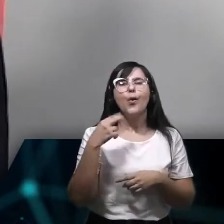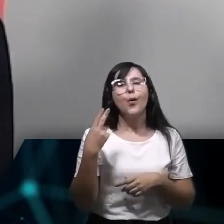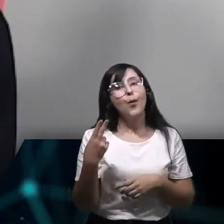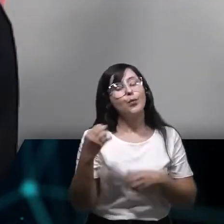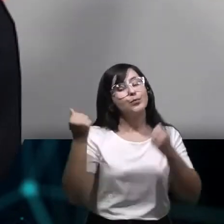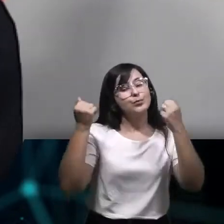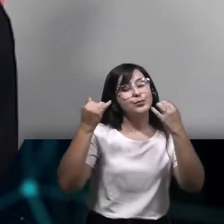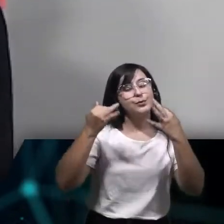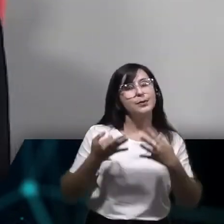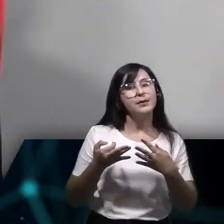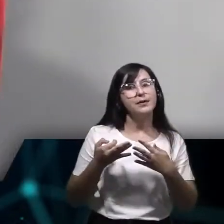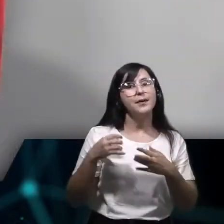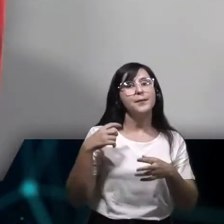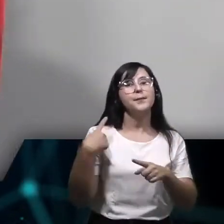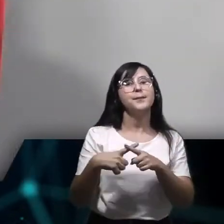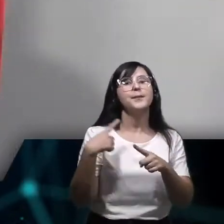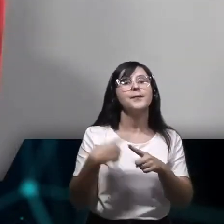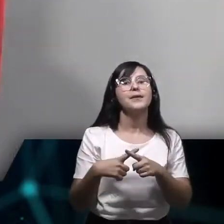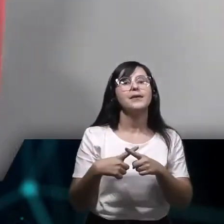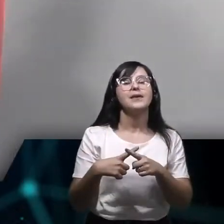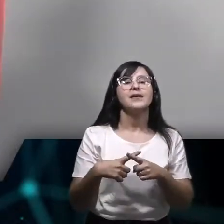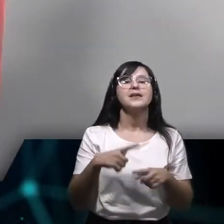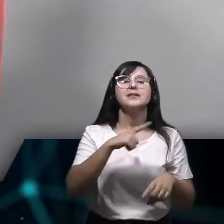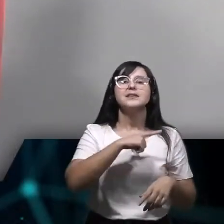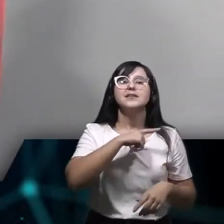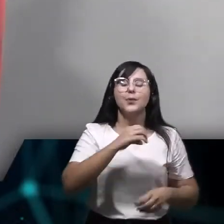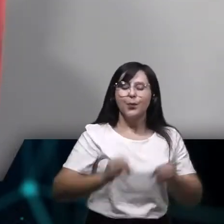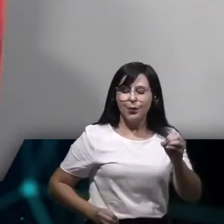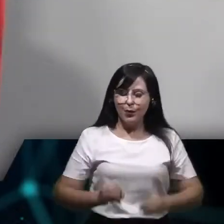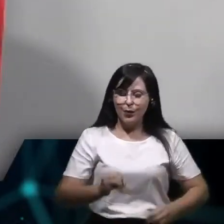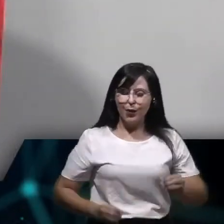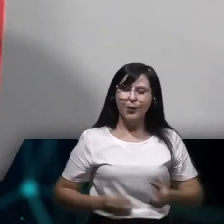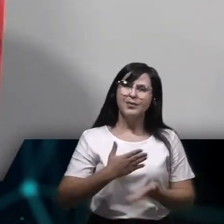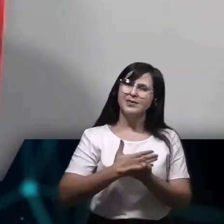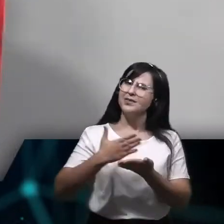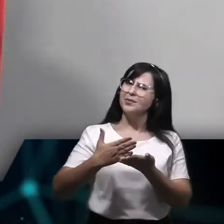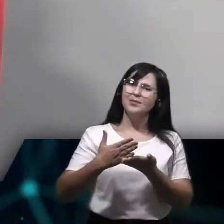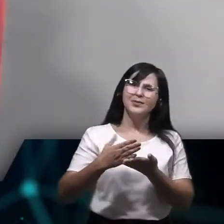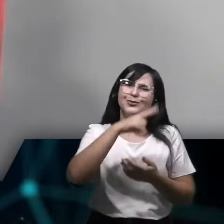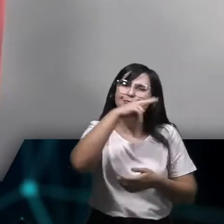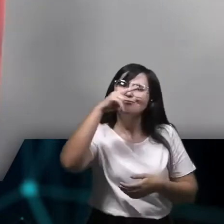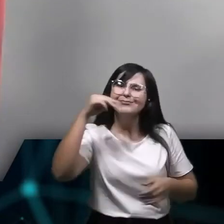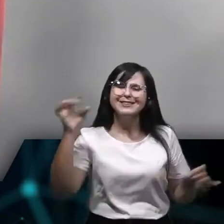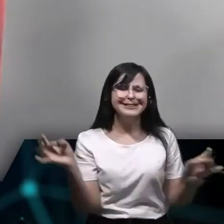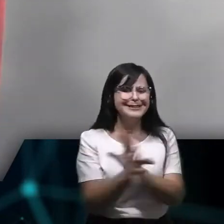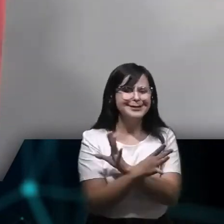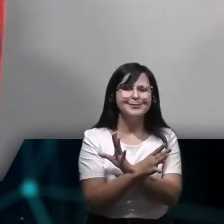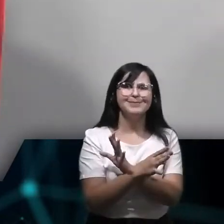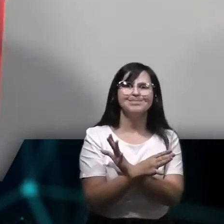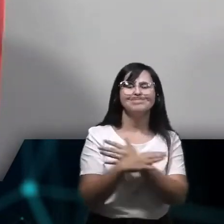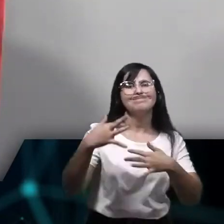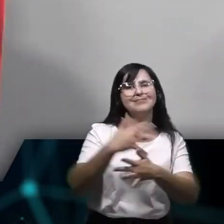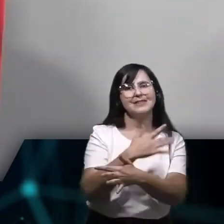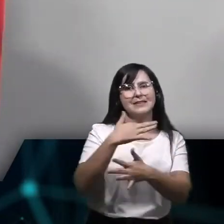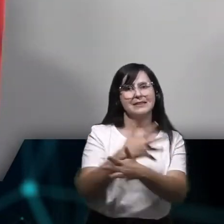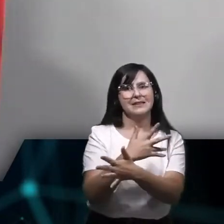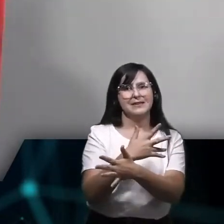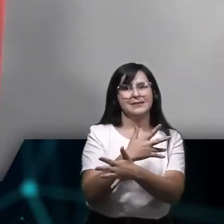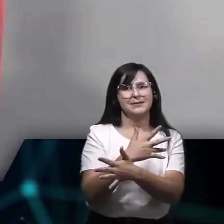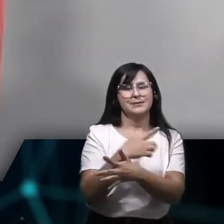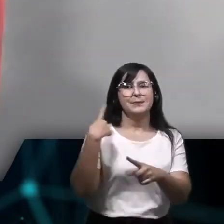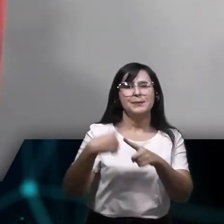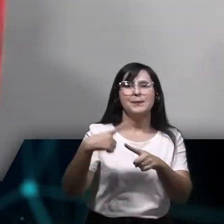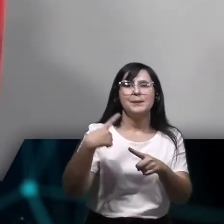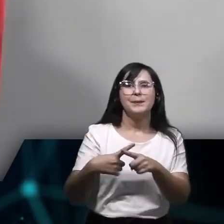um levantamento de todas as obras iniciadas, tá certo? Porém, inacabadas dentro do nosso município, que é muito extenso e